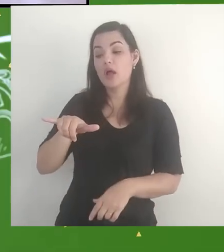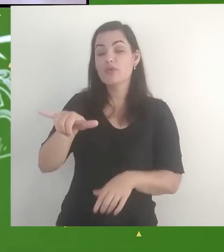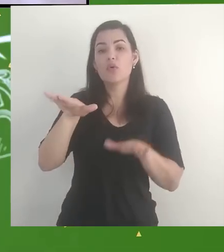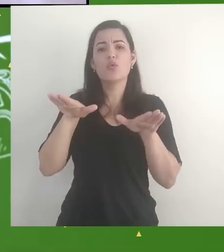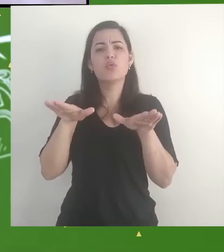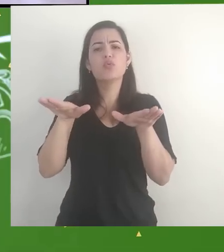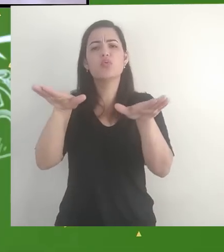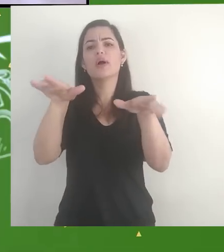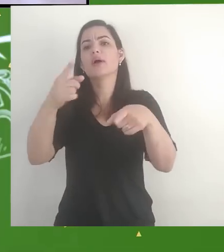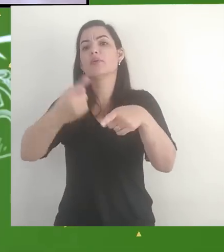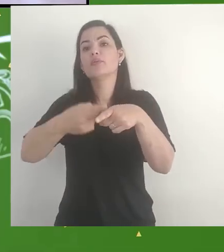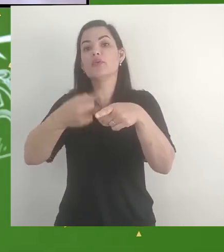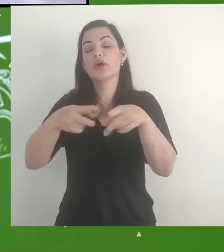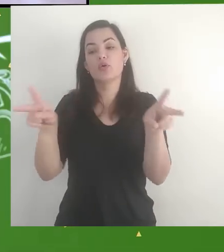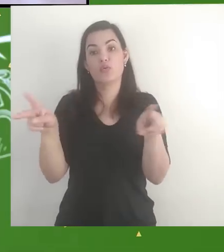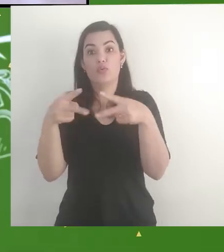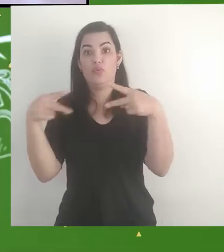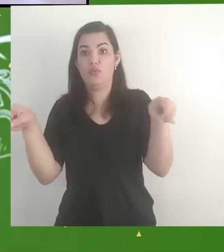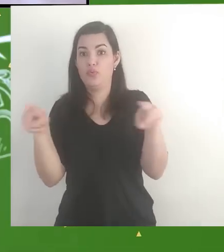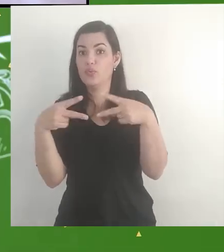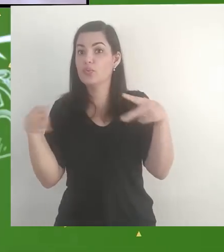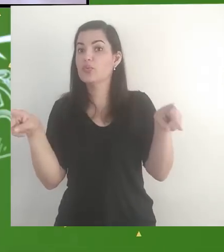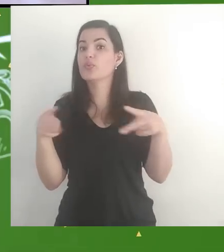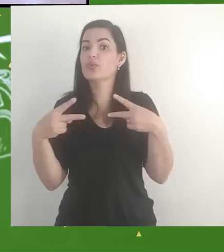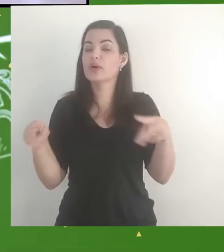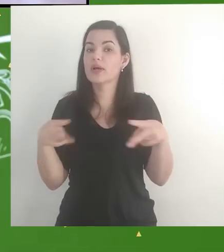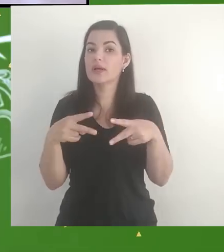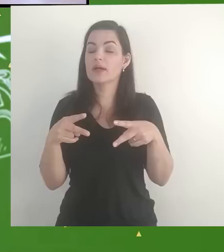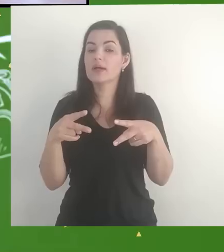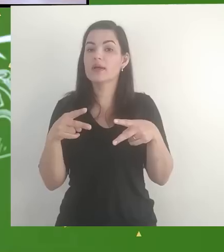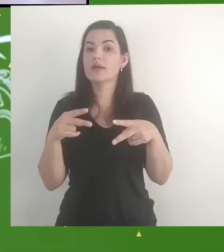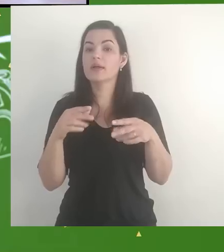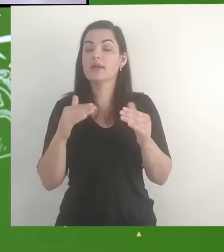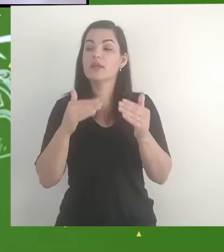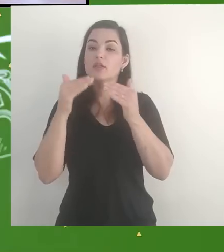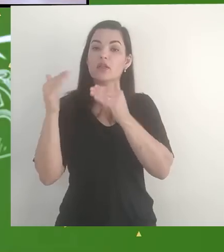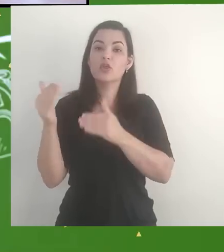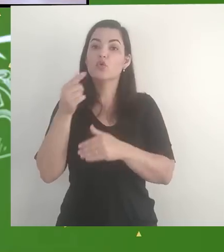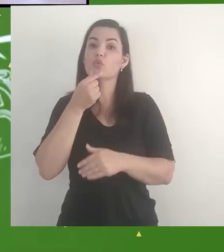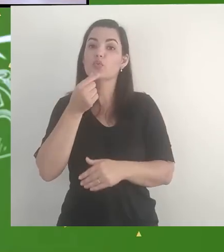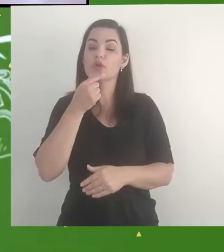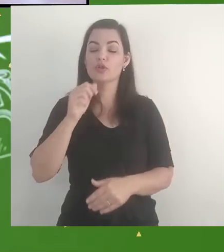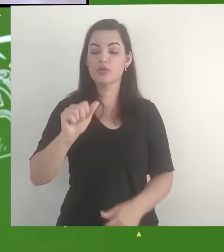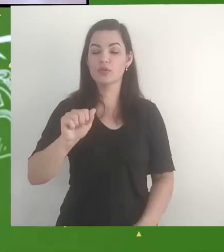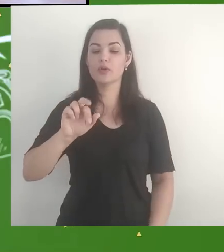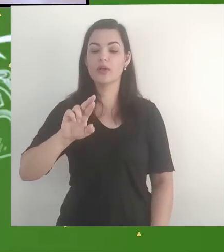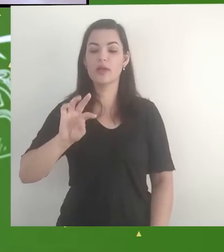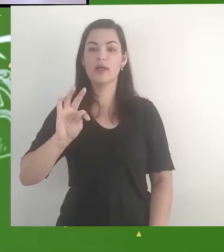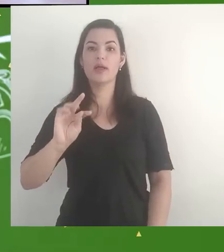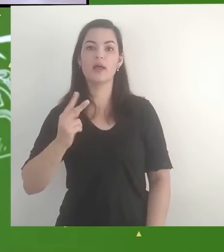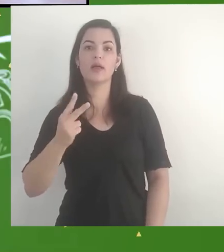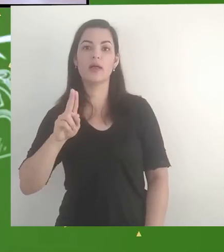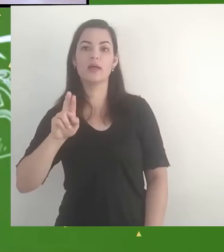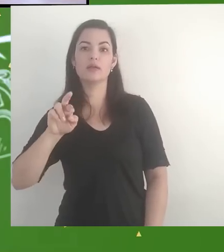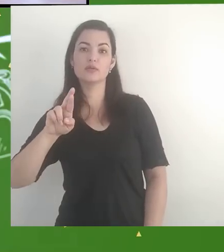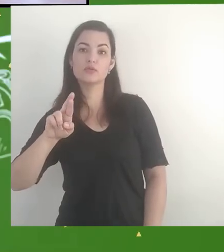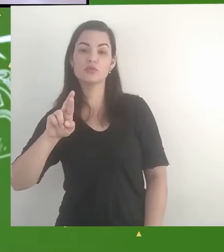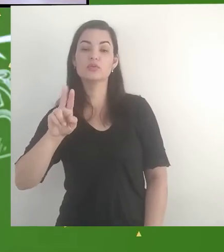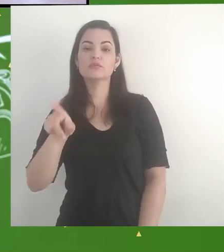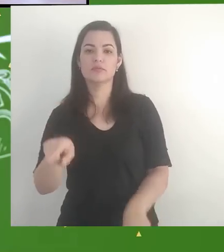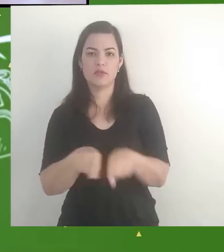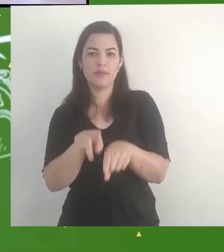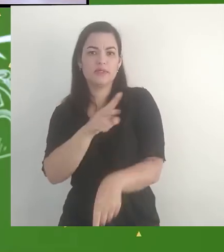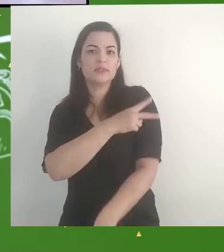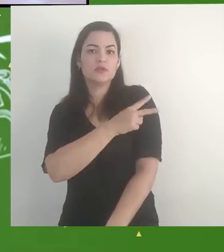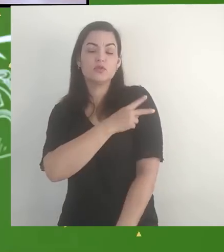avião voa por causa do vento. E aqui em cima o Arthur, o desenho do Arthur, do 2º ano